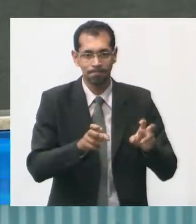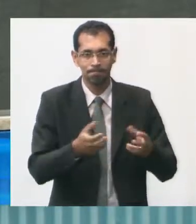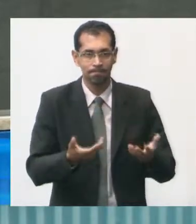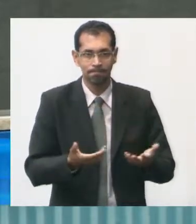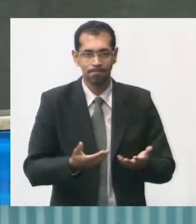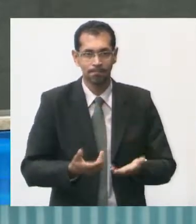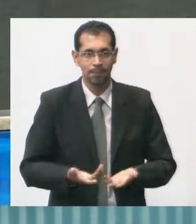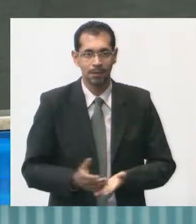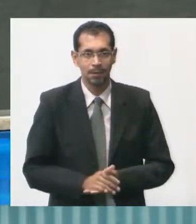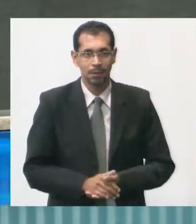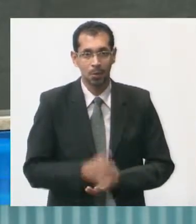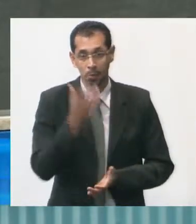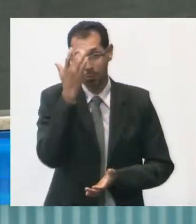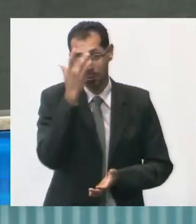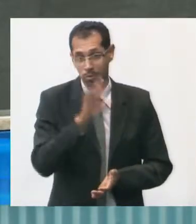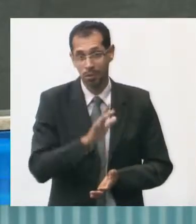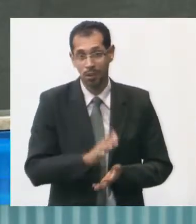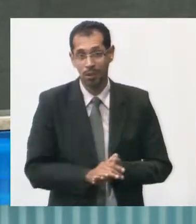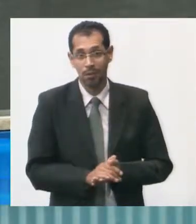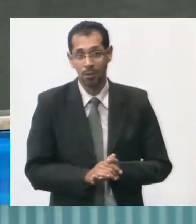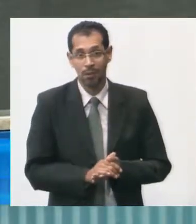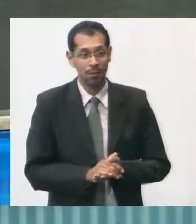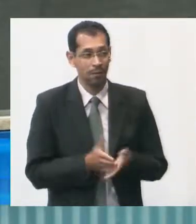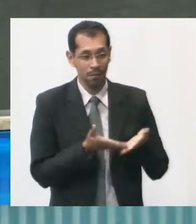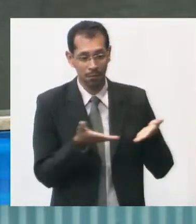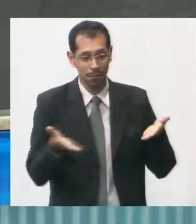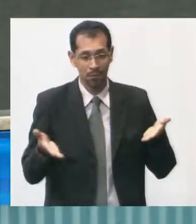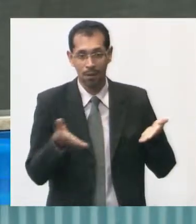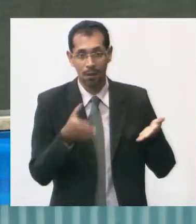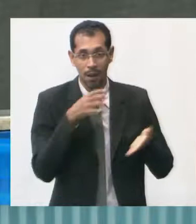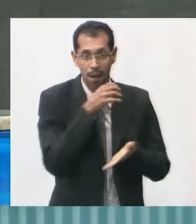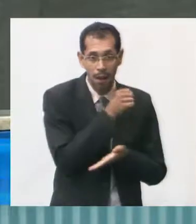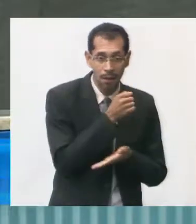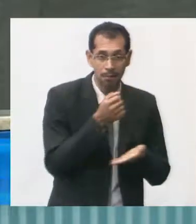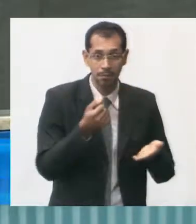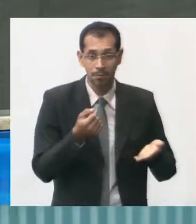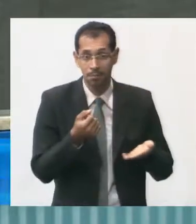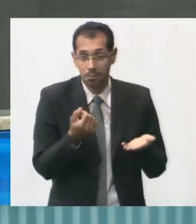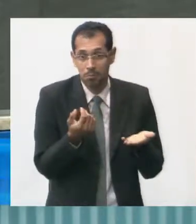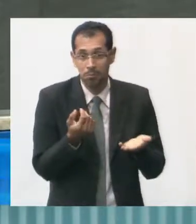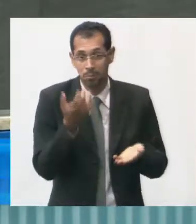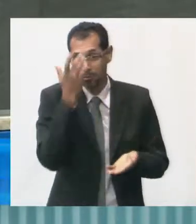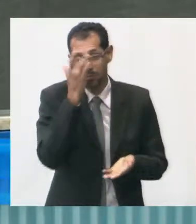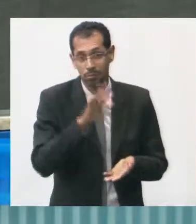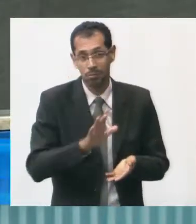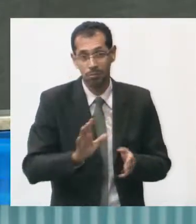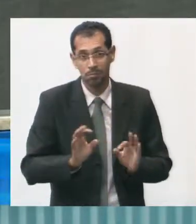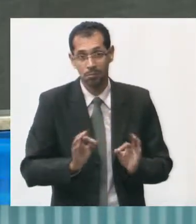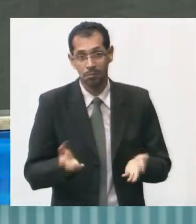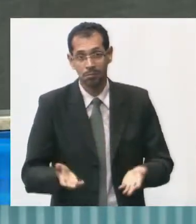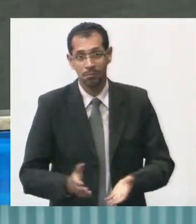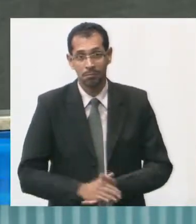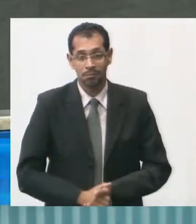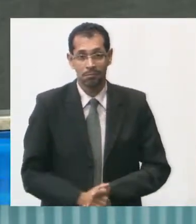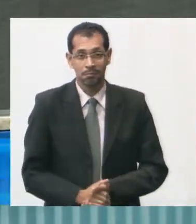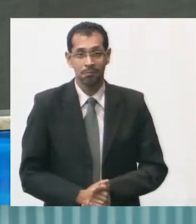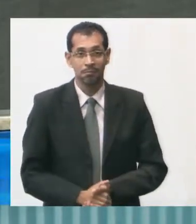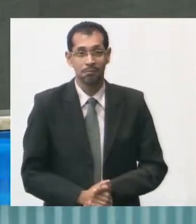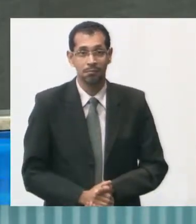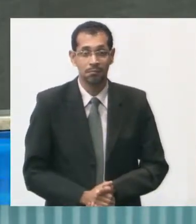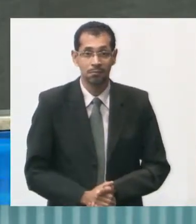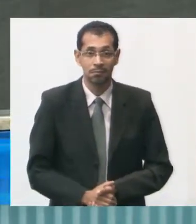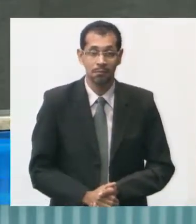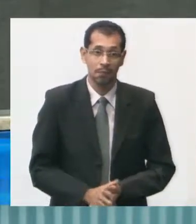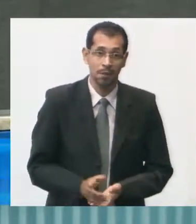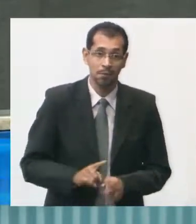nós estamos torcendo que seja rápido, né? Estamos torcendo que seja rápido. Mas em relação ao